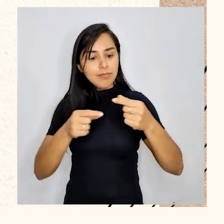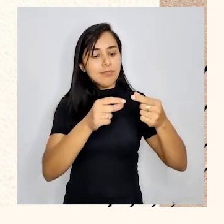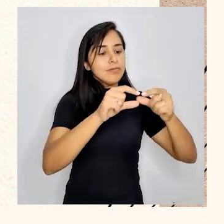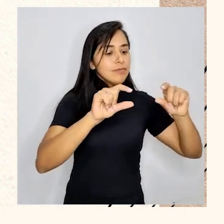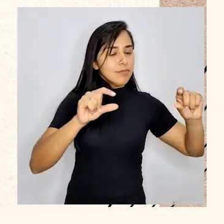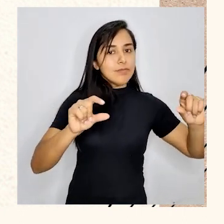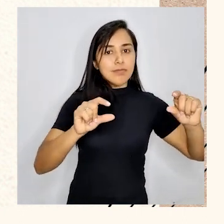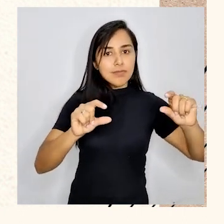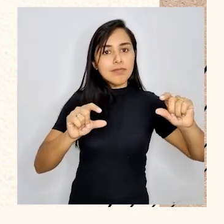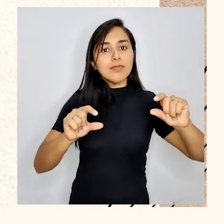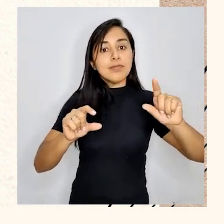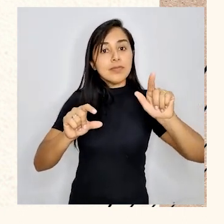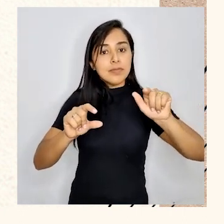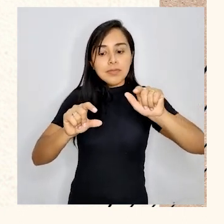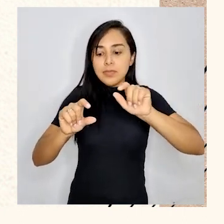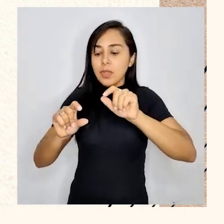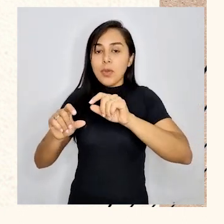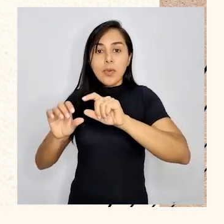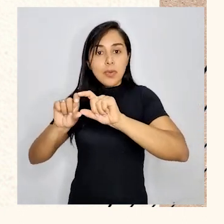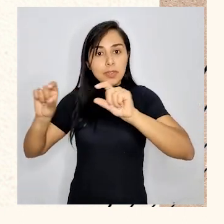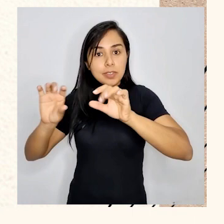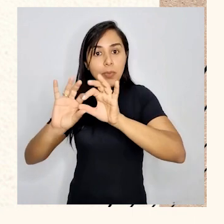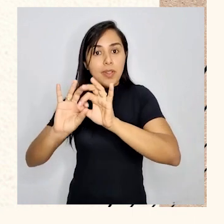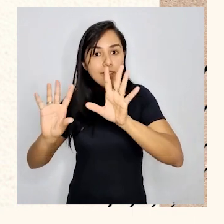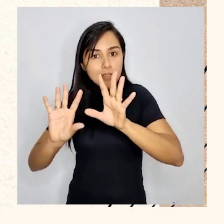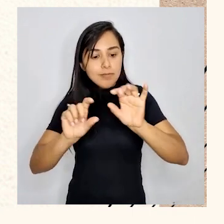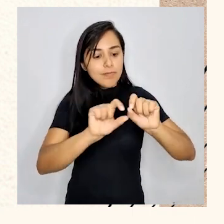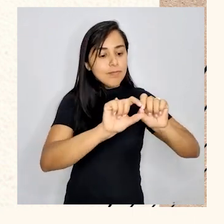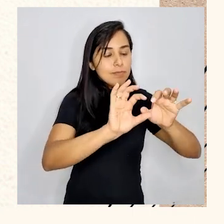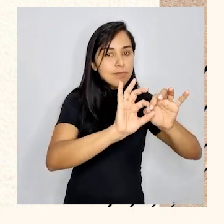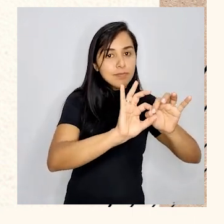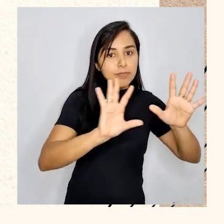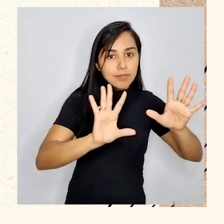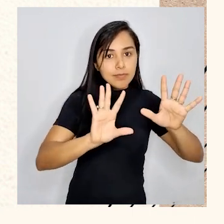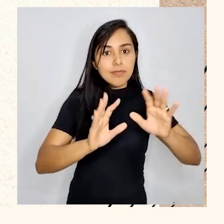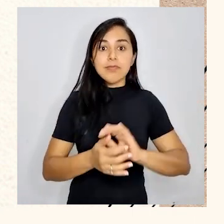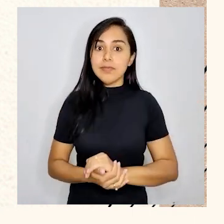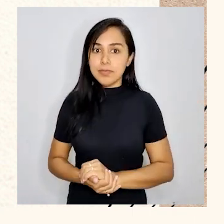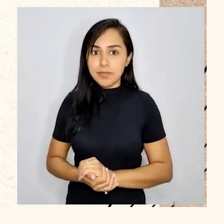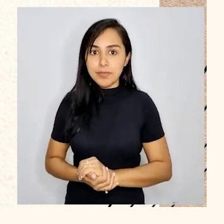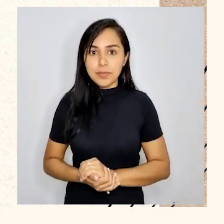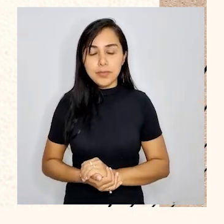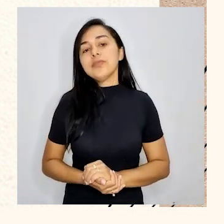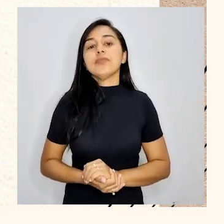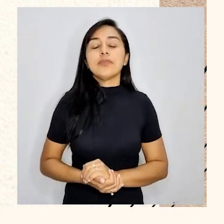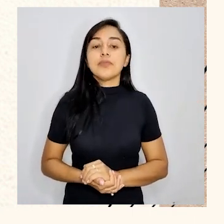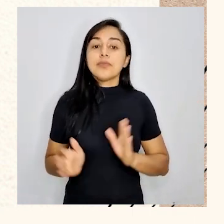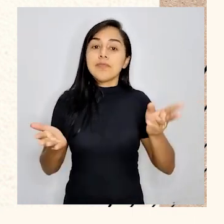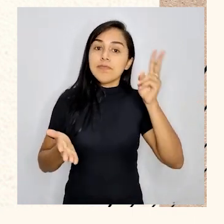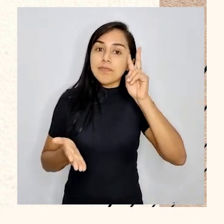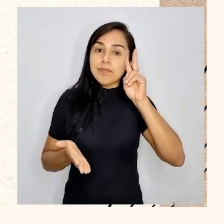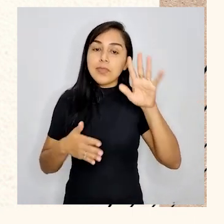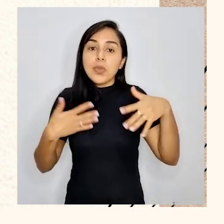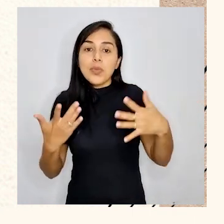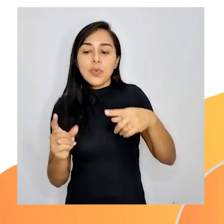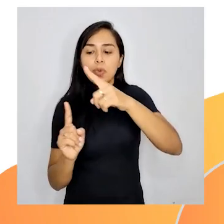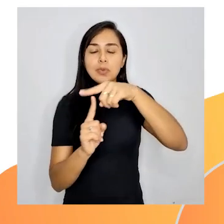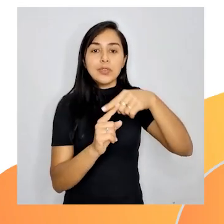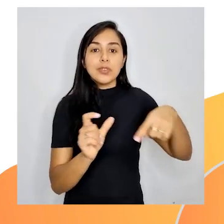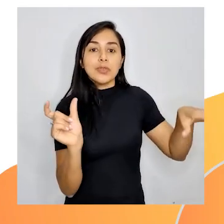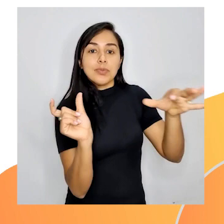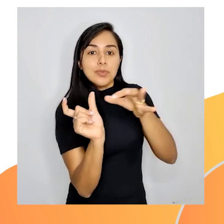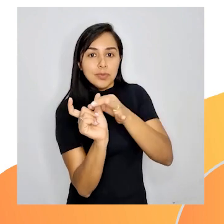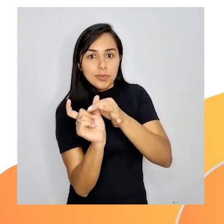é classificada como uma conjunção explicativa. Vamos só relembrar os tipos de conjunções coordenadas que nós